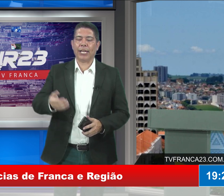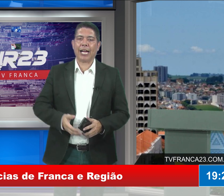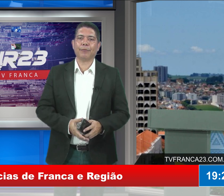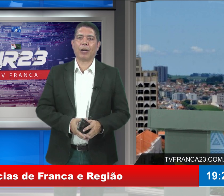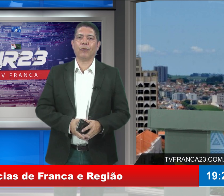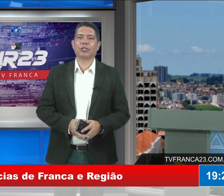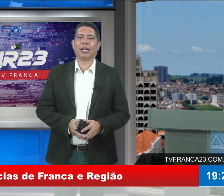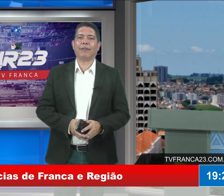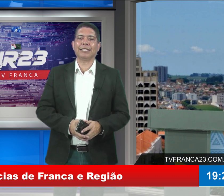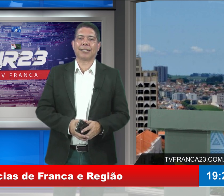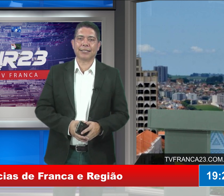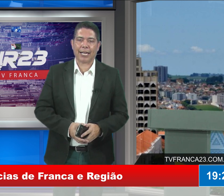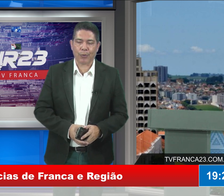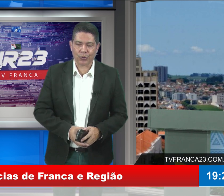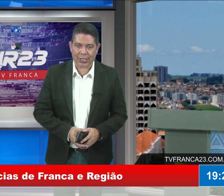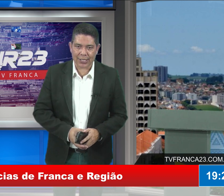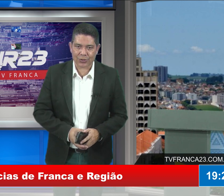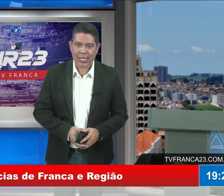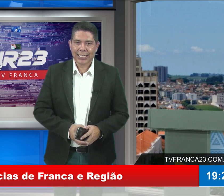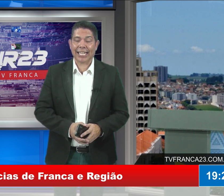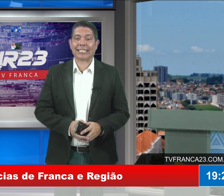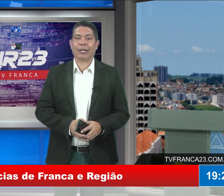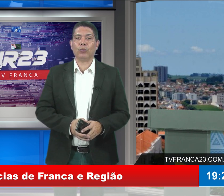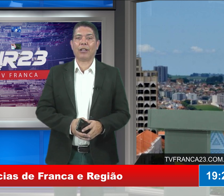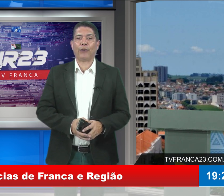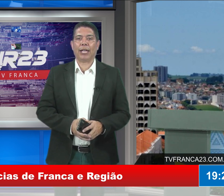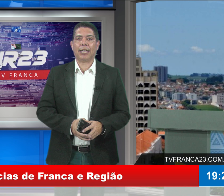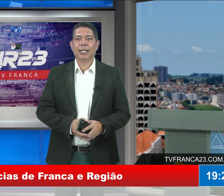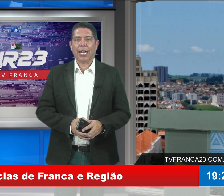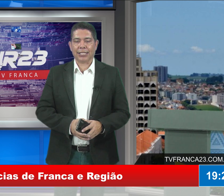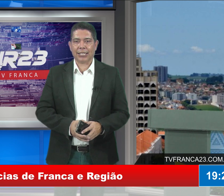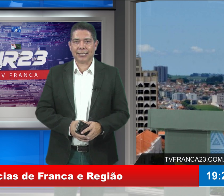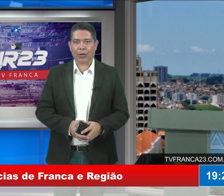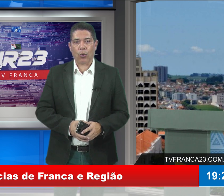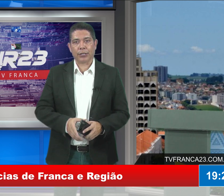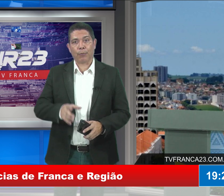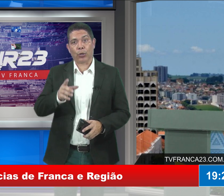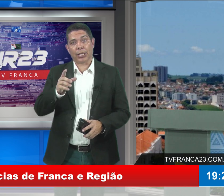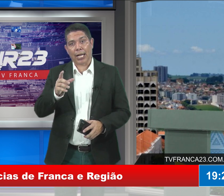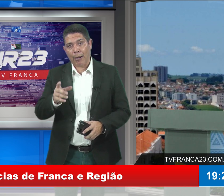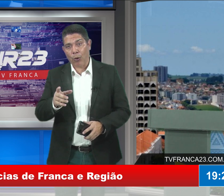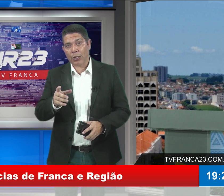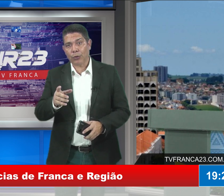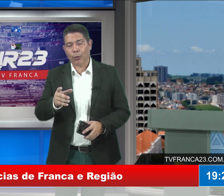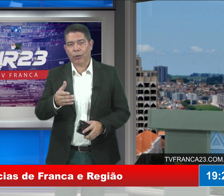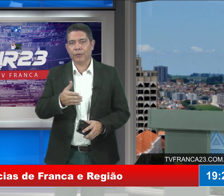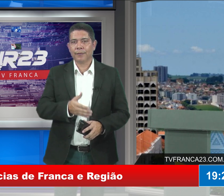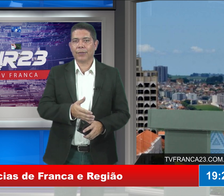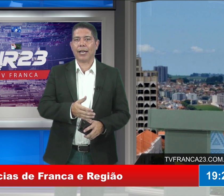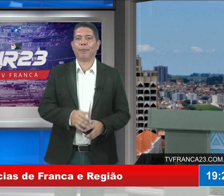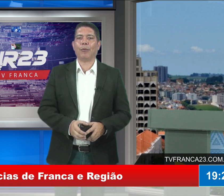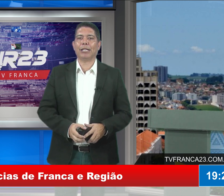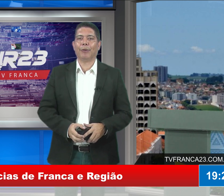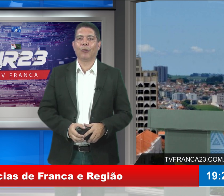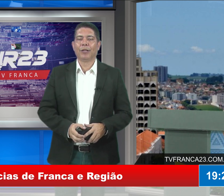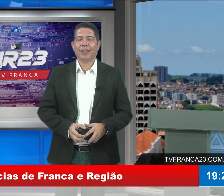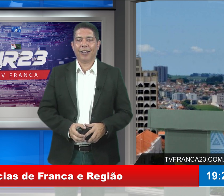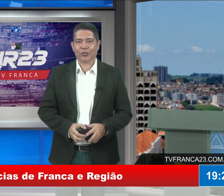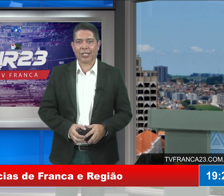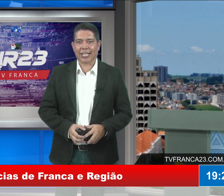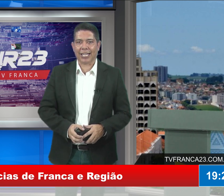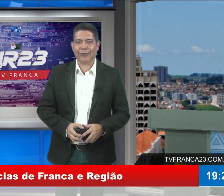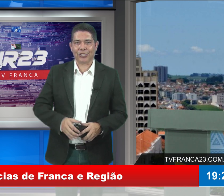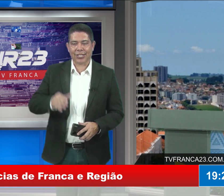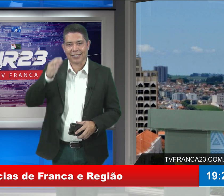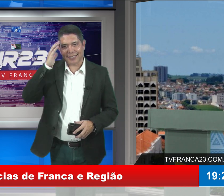bom feriado. Para você que vai descansar, bom descanso. Na segunda-feira a gente se encontra, porque está na boca do povo, está na palma da mão, é